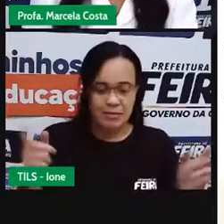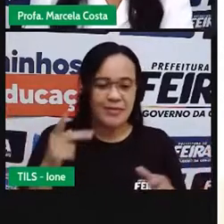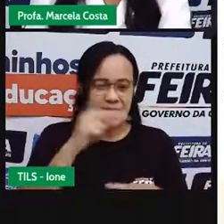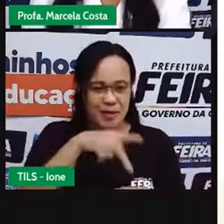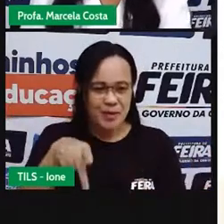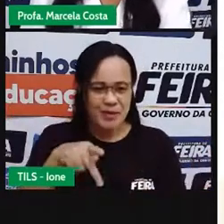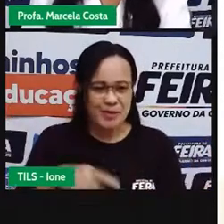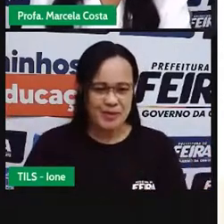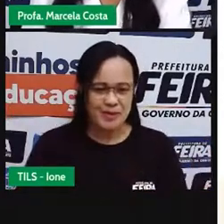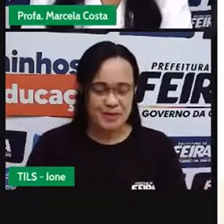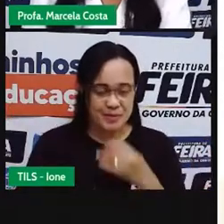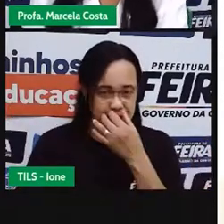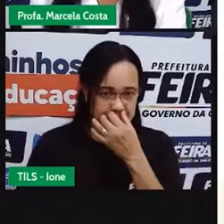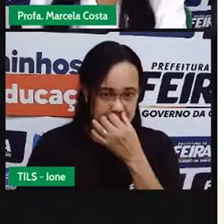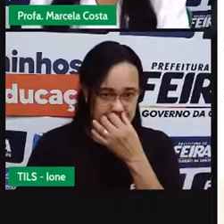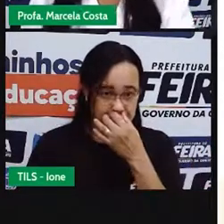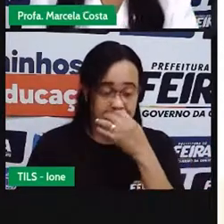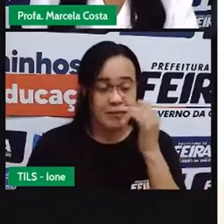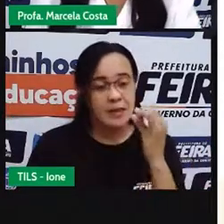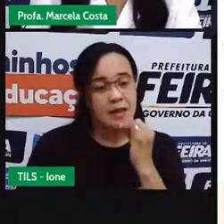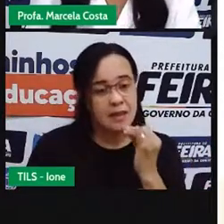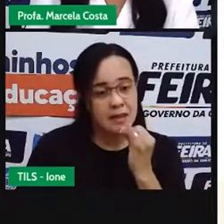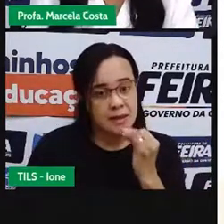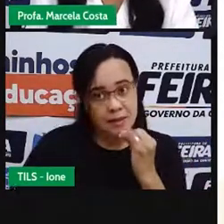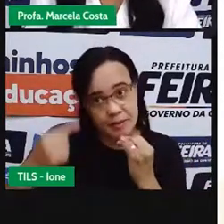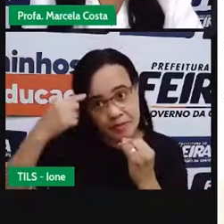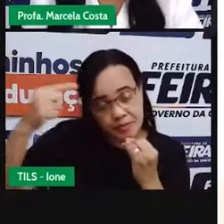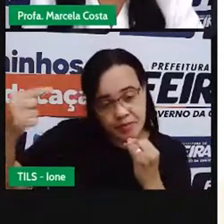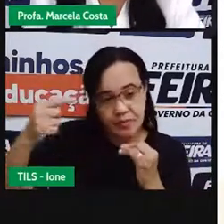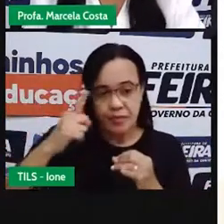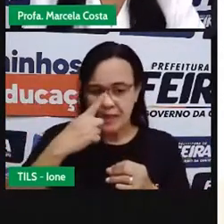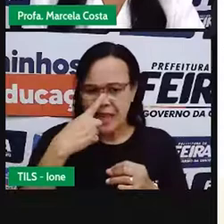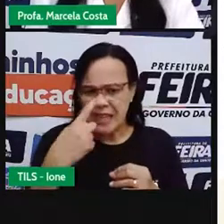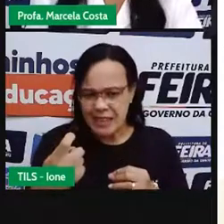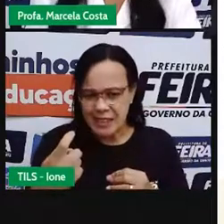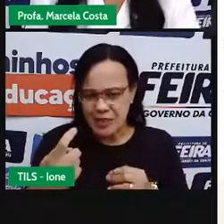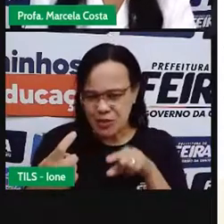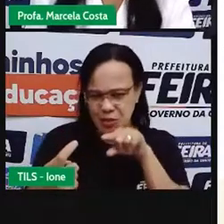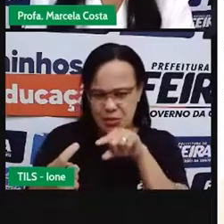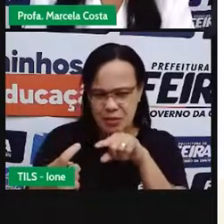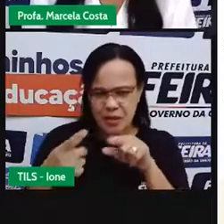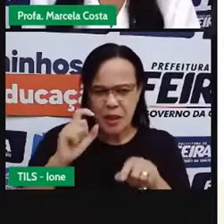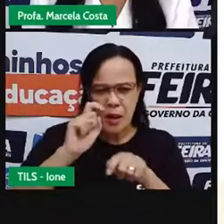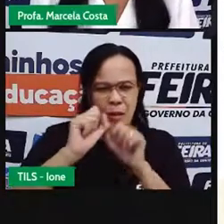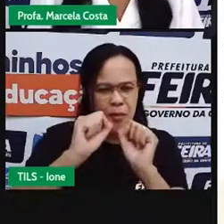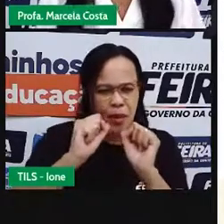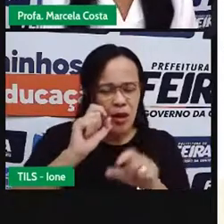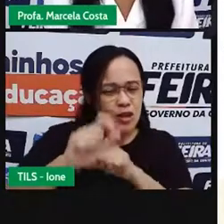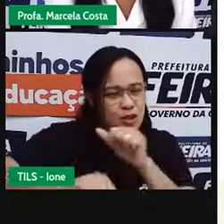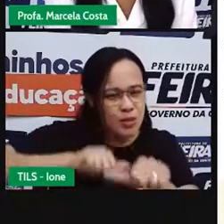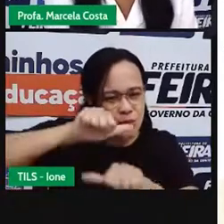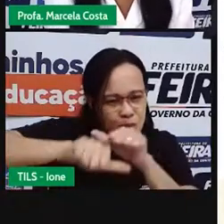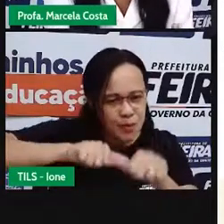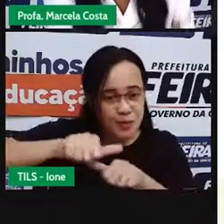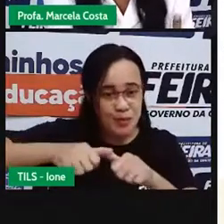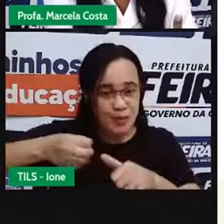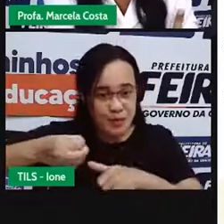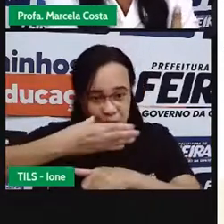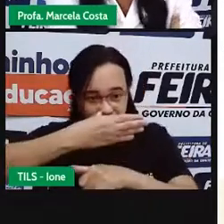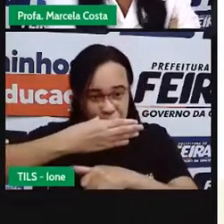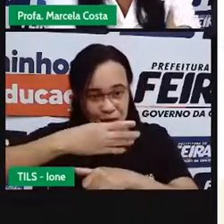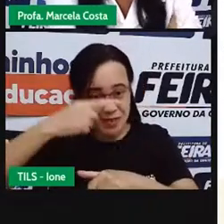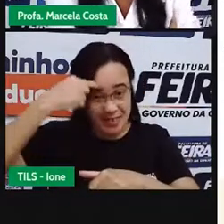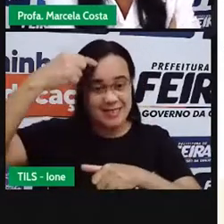Então, pensando, né, que o lixo ele pode ser reciclado, ele pode ser reutilizado, né, a gente